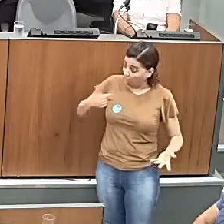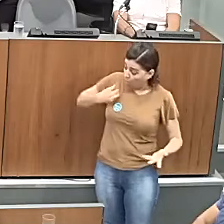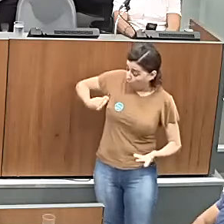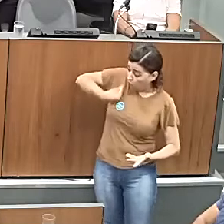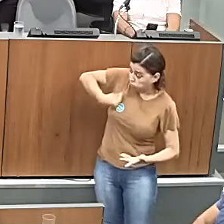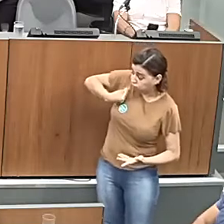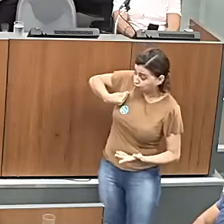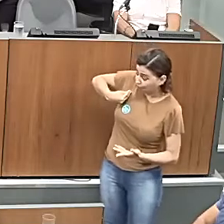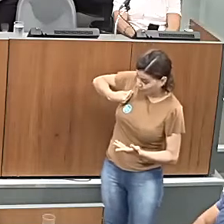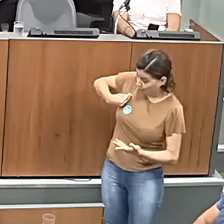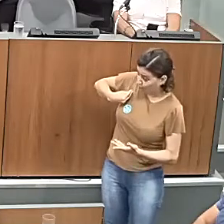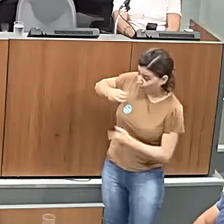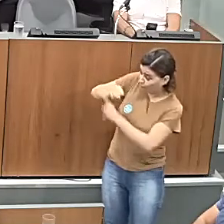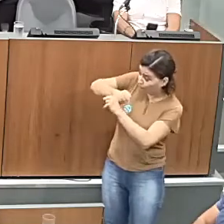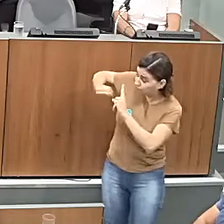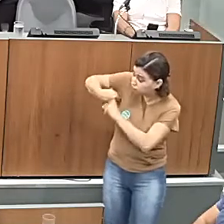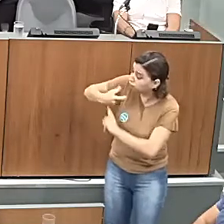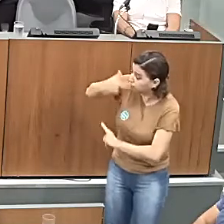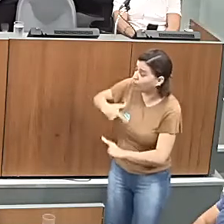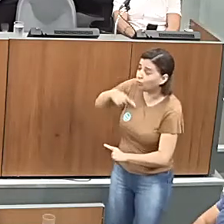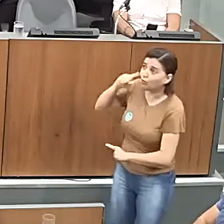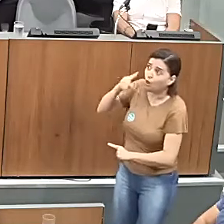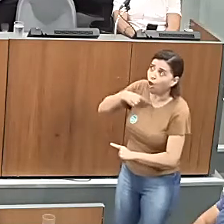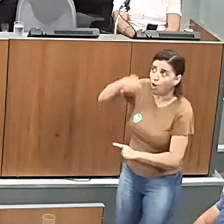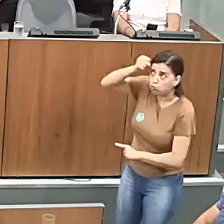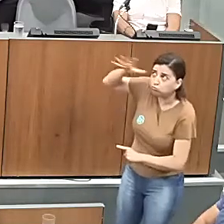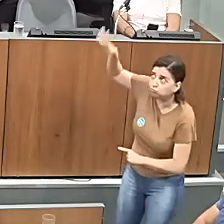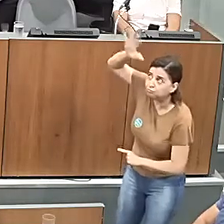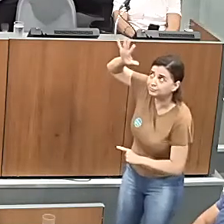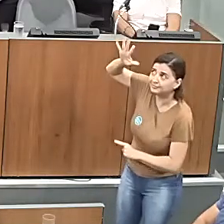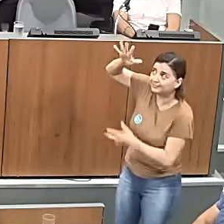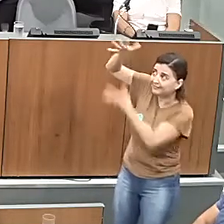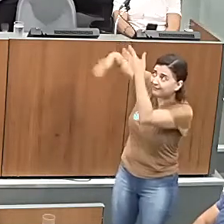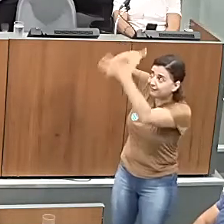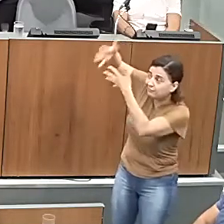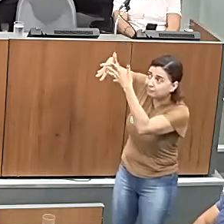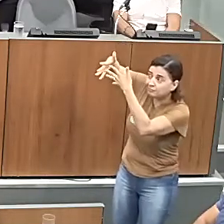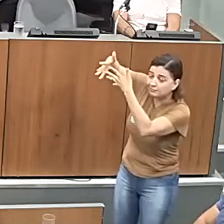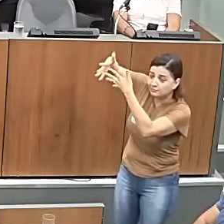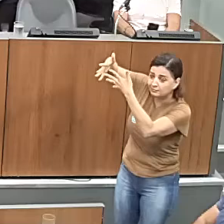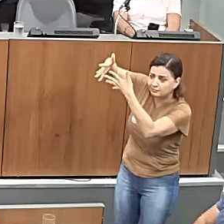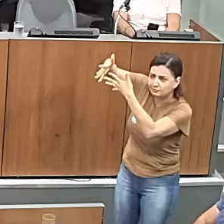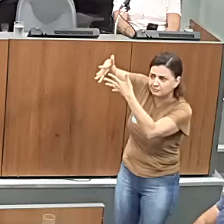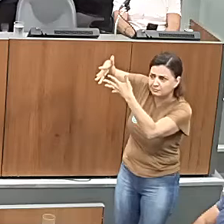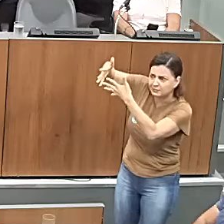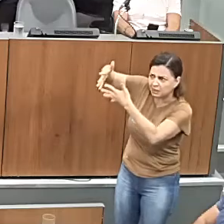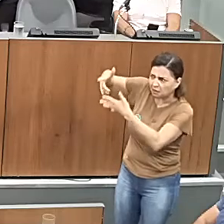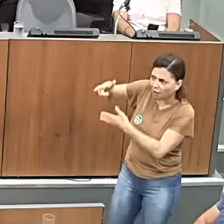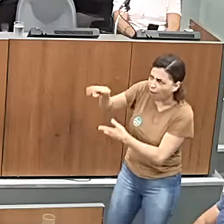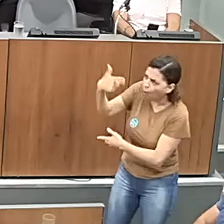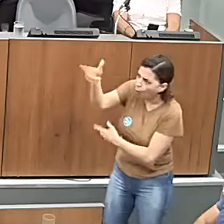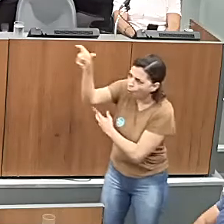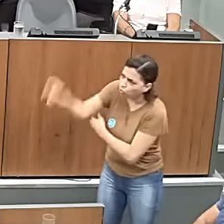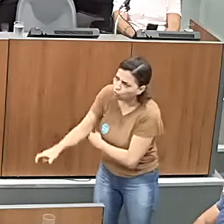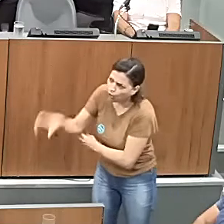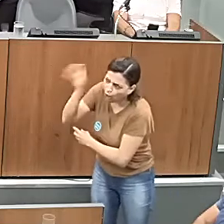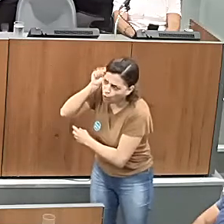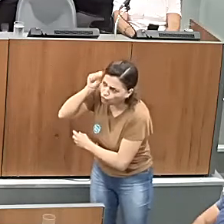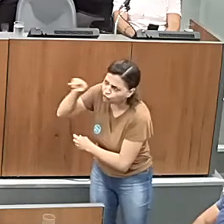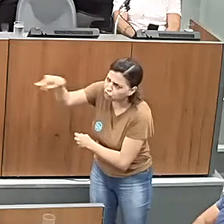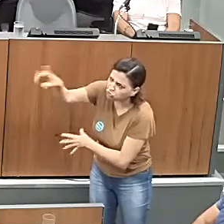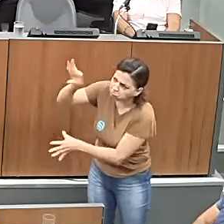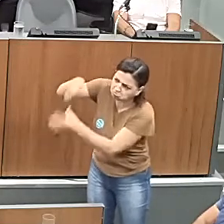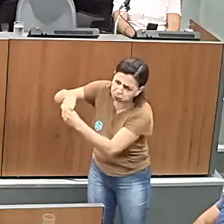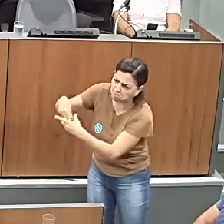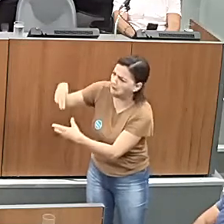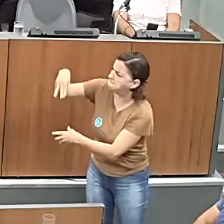Eu, Michele, sou surda, participo da sociedade, penso e